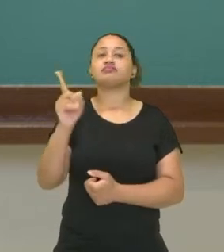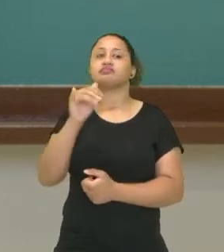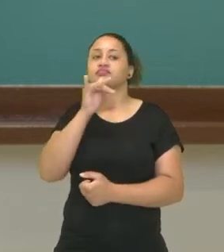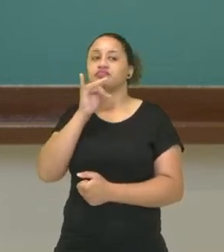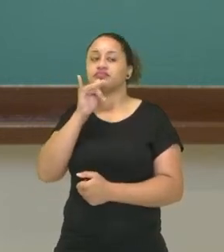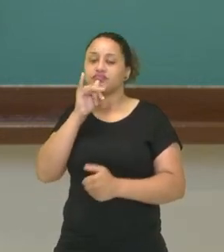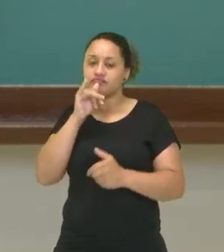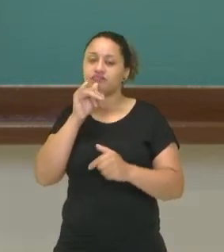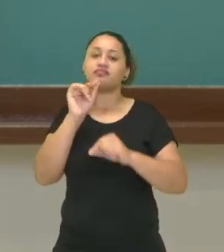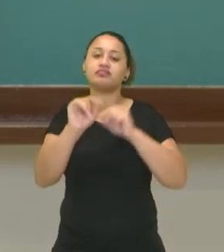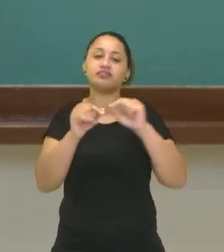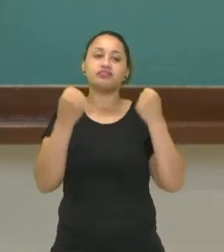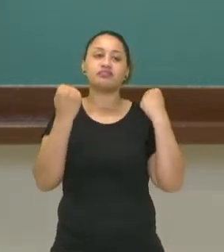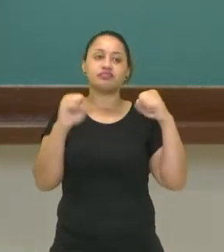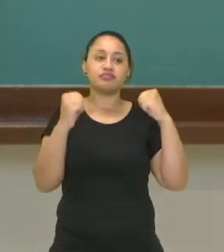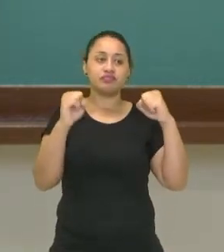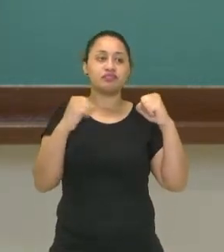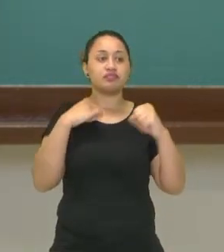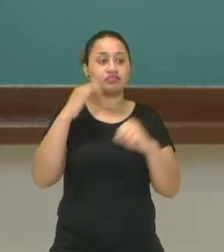de ginástica de